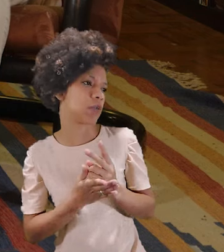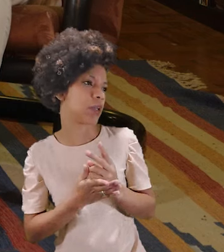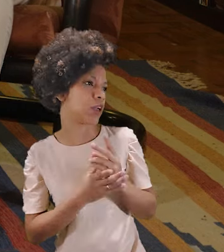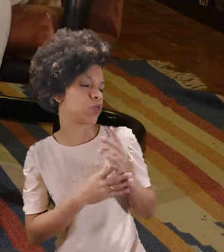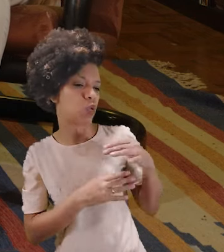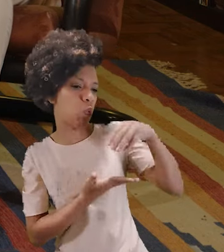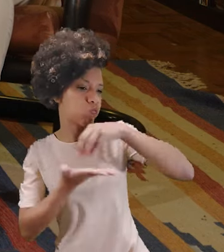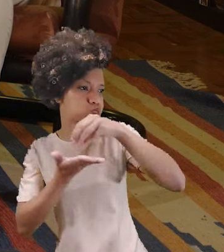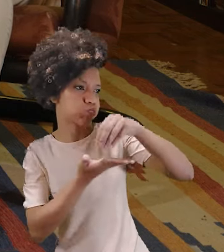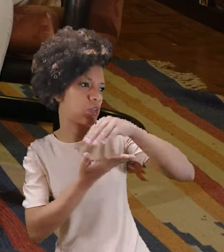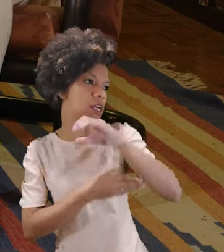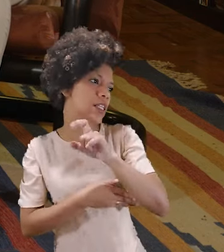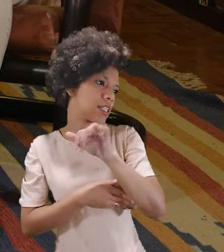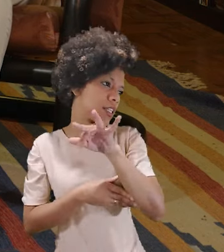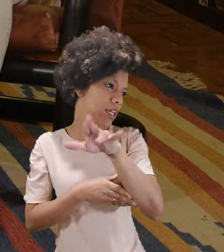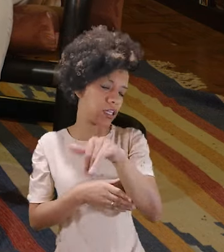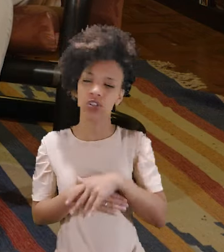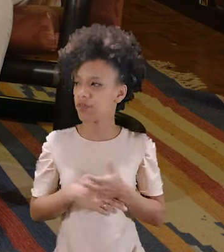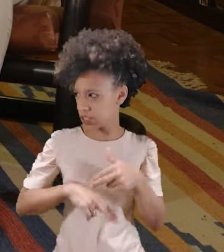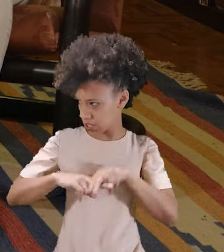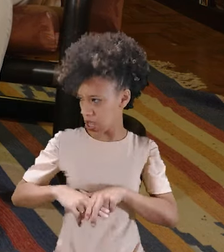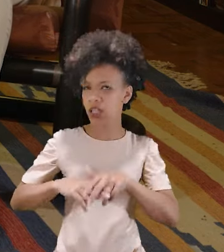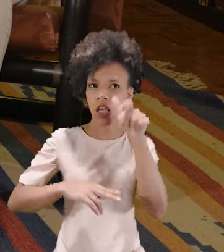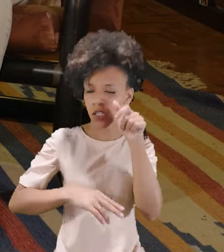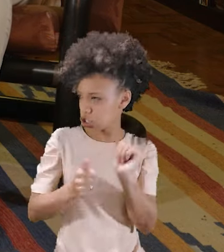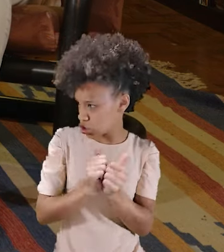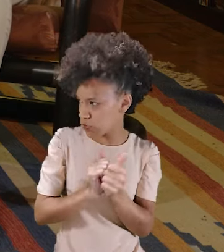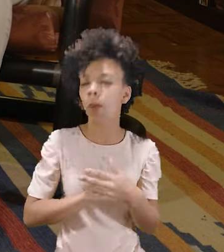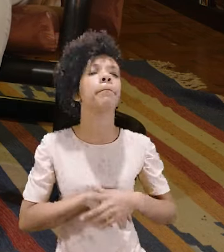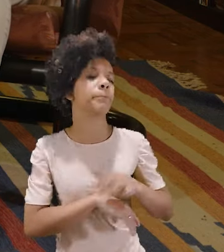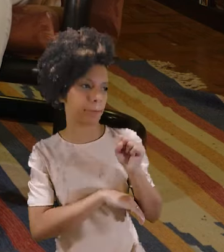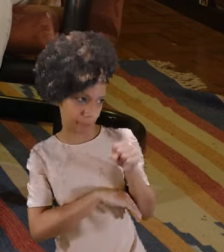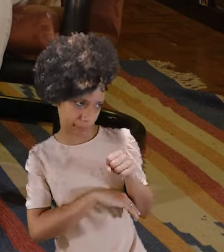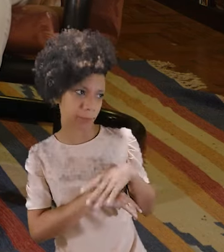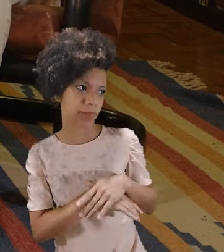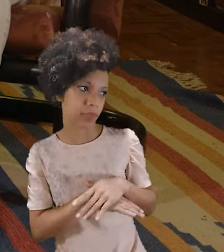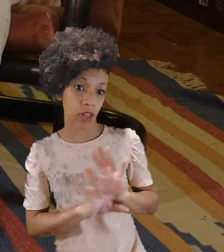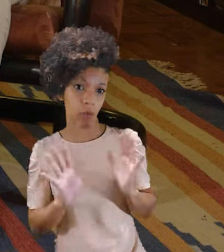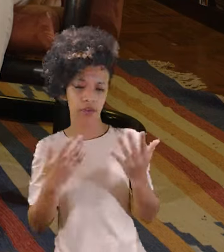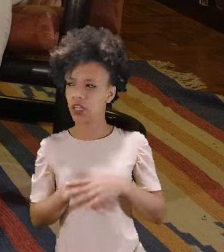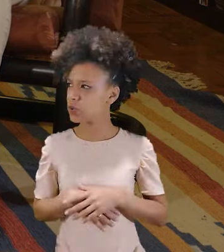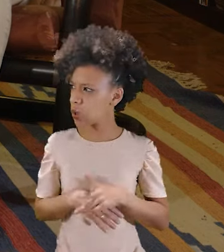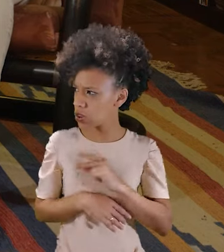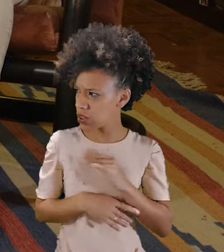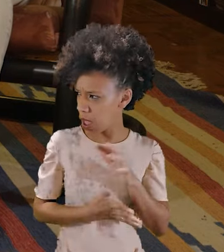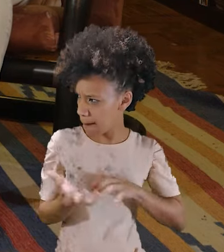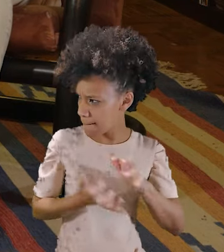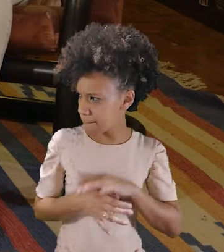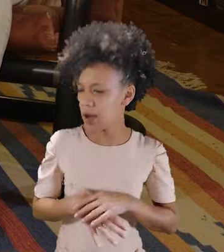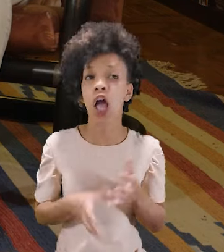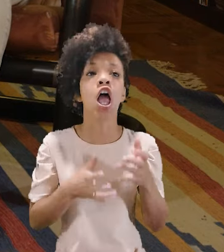sempre à vontade por satélite libera não pega bem pega pega ela tem que ser cedo eu vejo o Google assistir jogo é um evento lá no uma